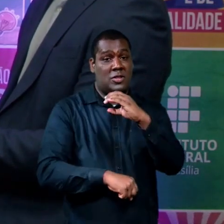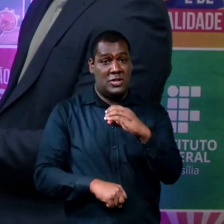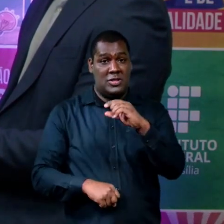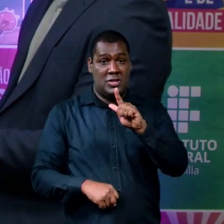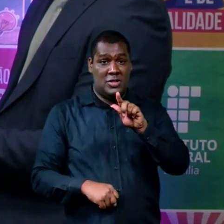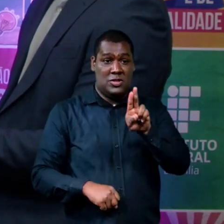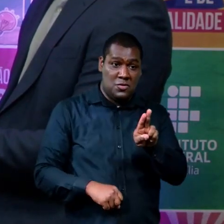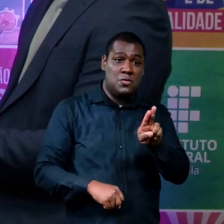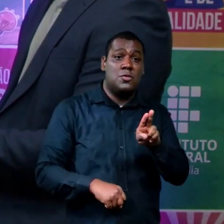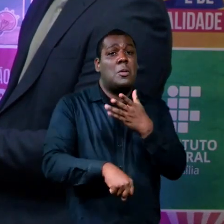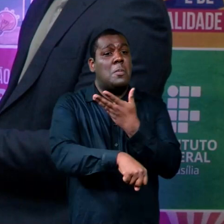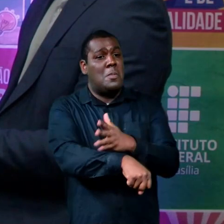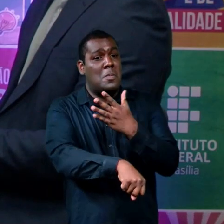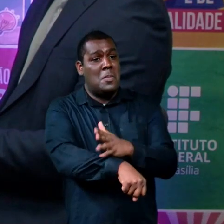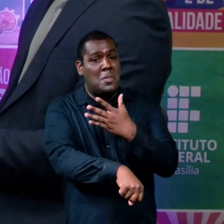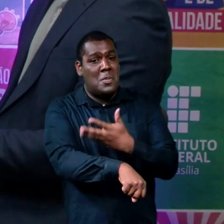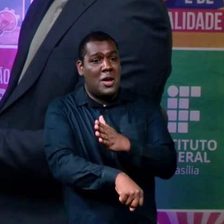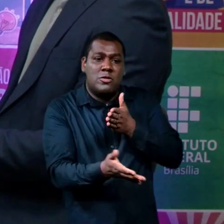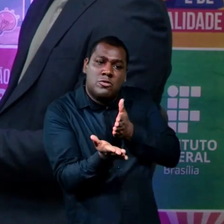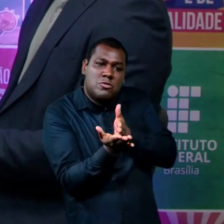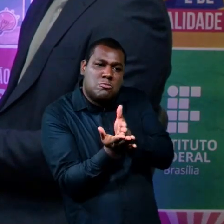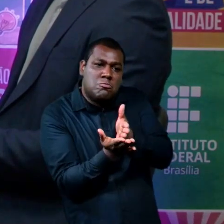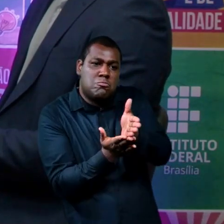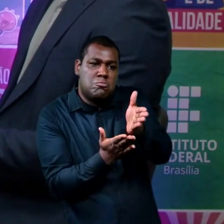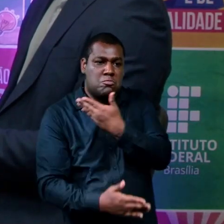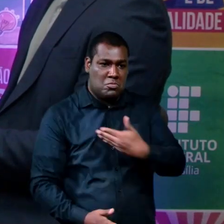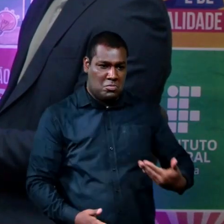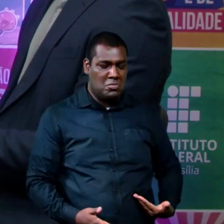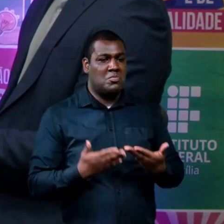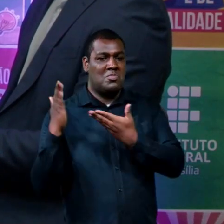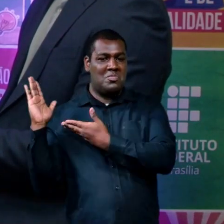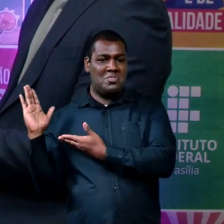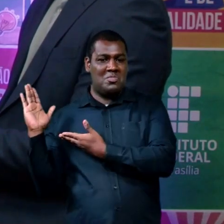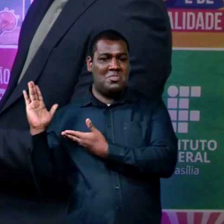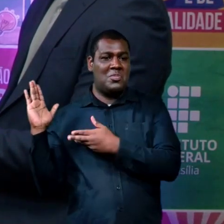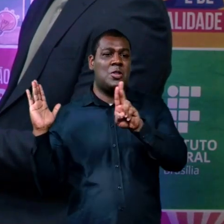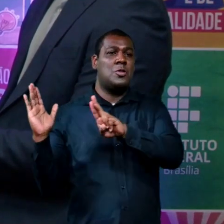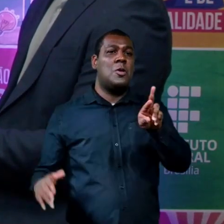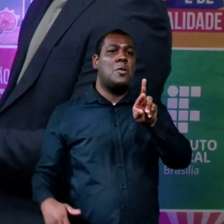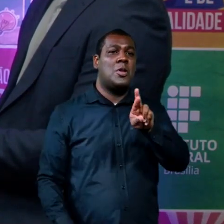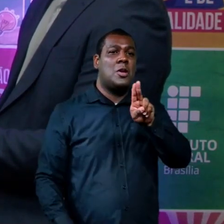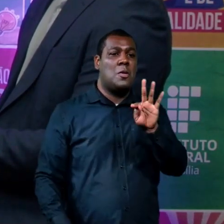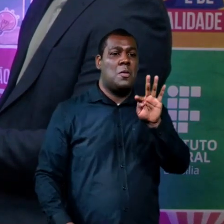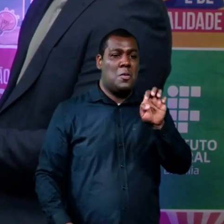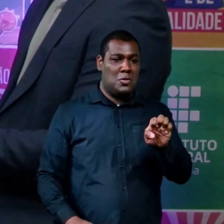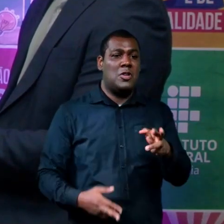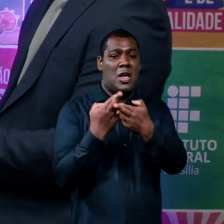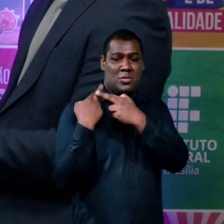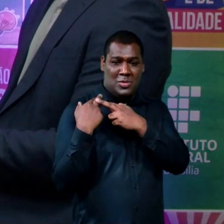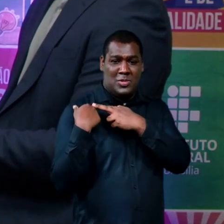da União como uma boa prática em integridade pública. Eu sou Ruth Bicalho, atualmente responsável pelas